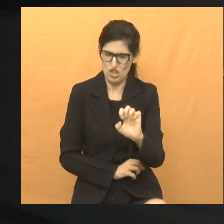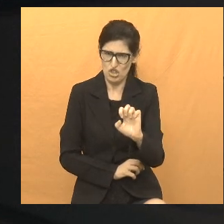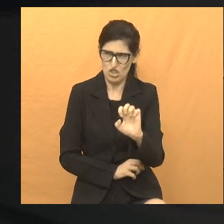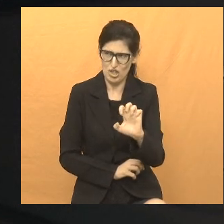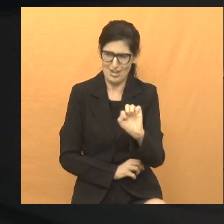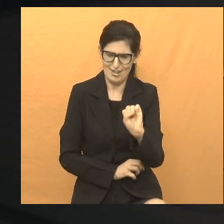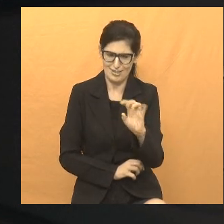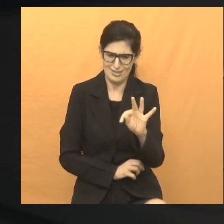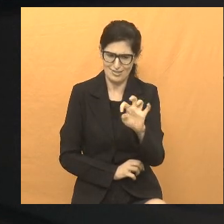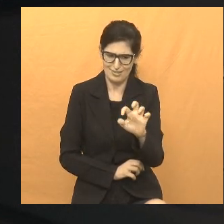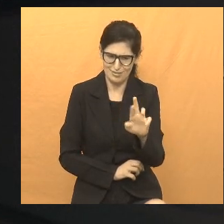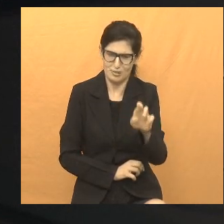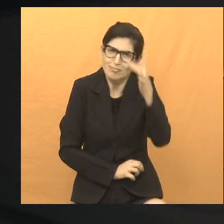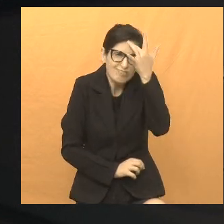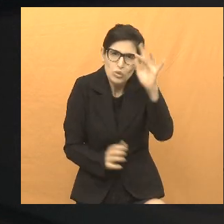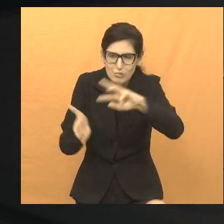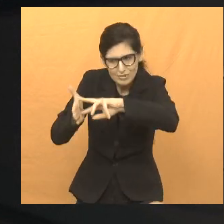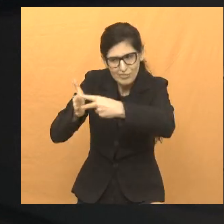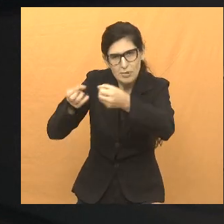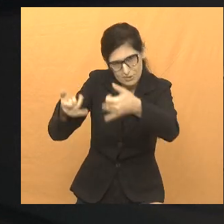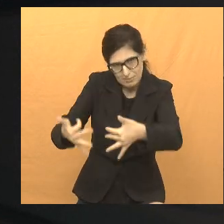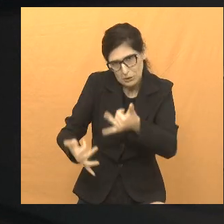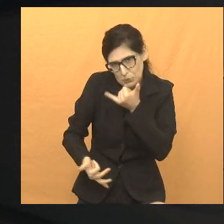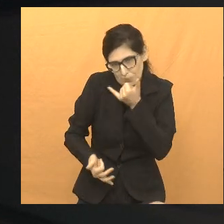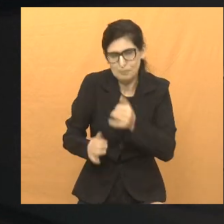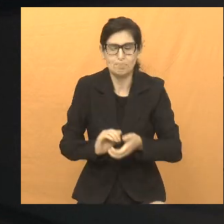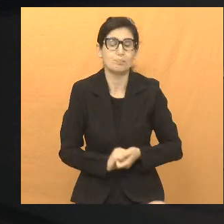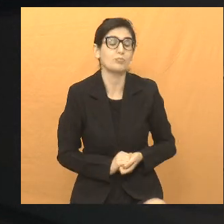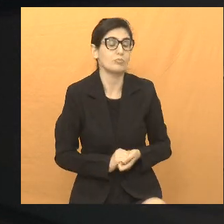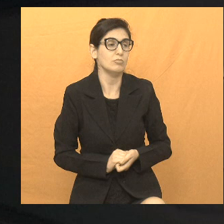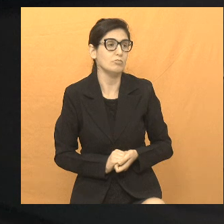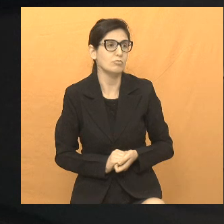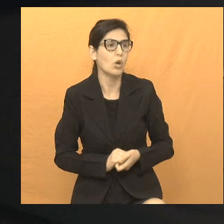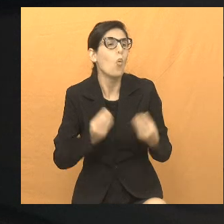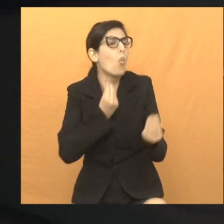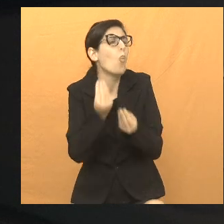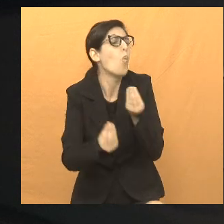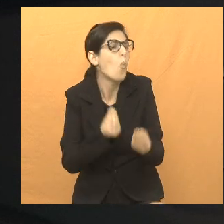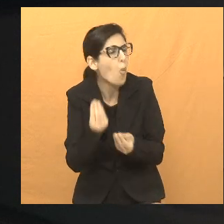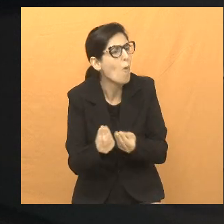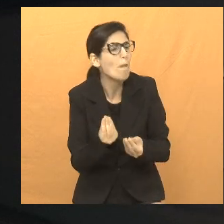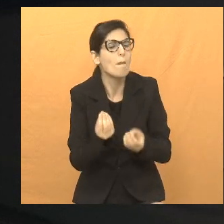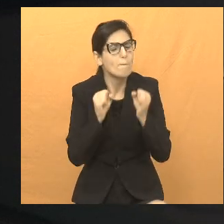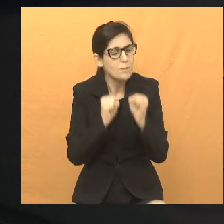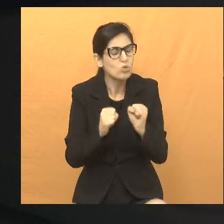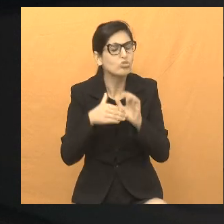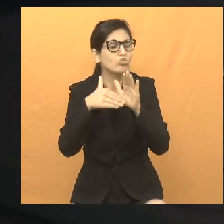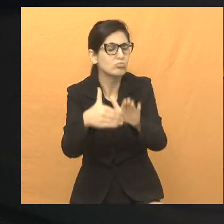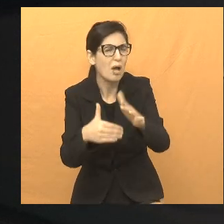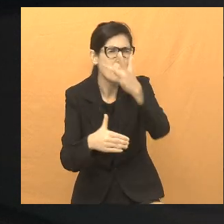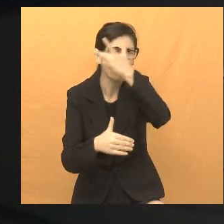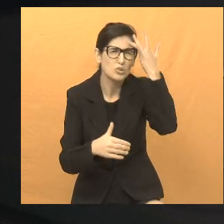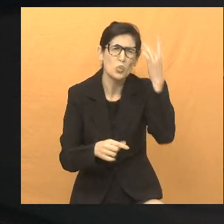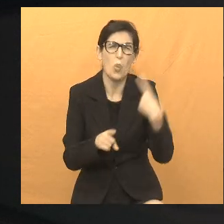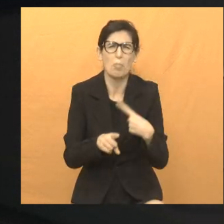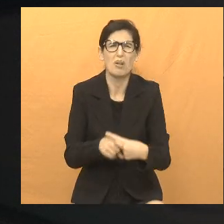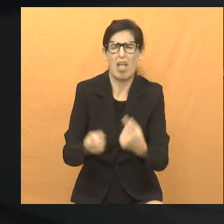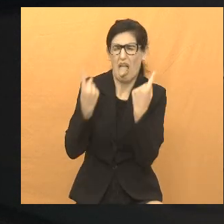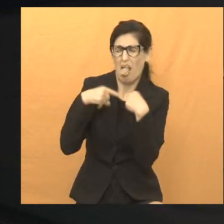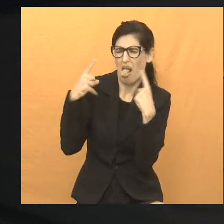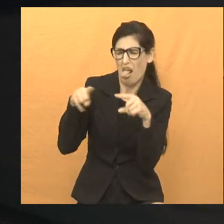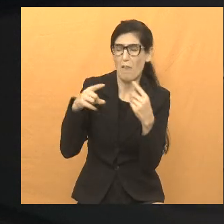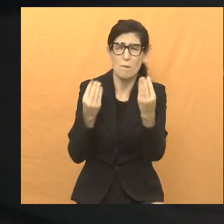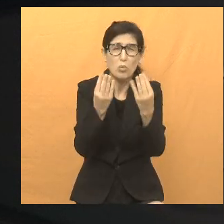para melhorar isso, né? Para que a população possa se sentir mais acolhida, enfim, porque a reclamação é muito